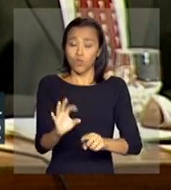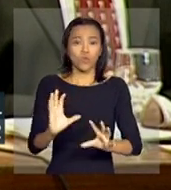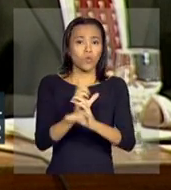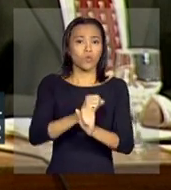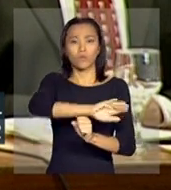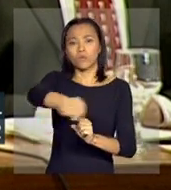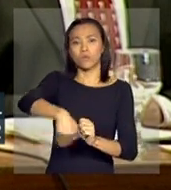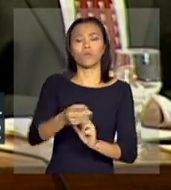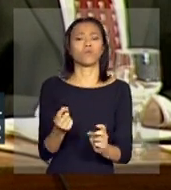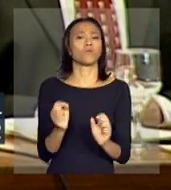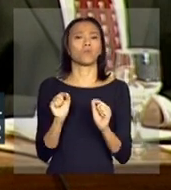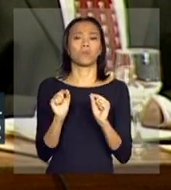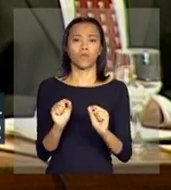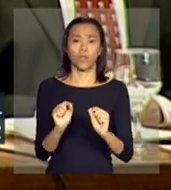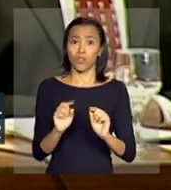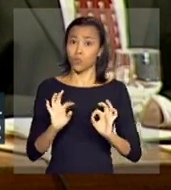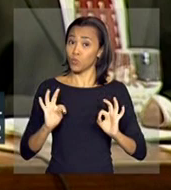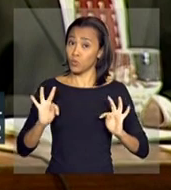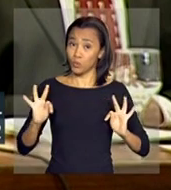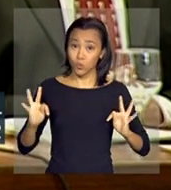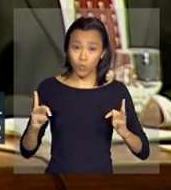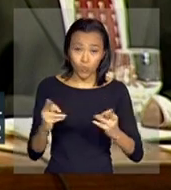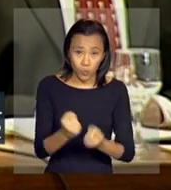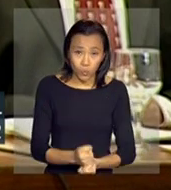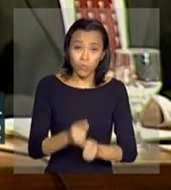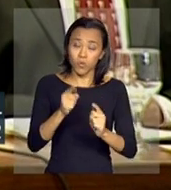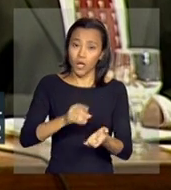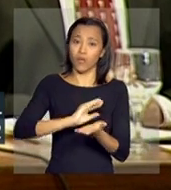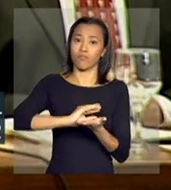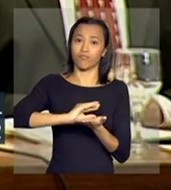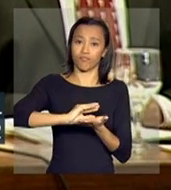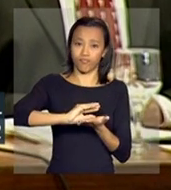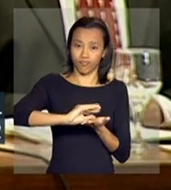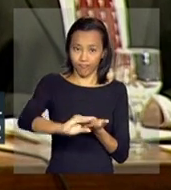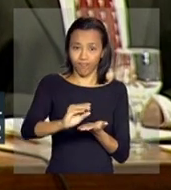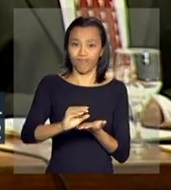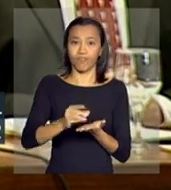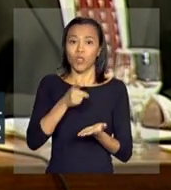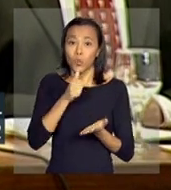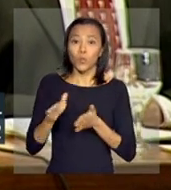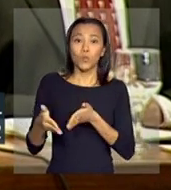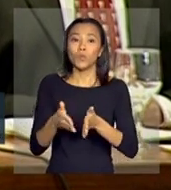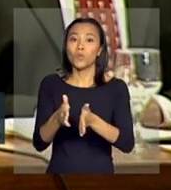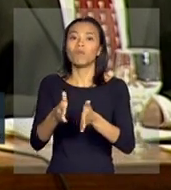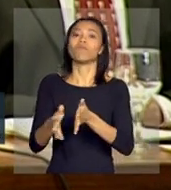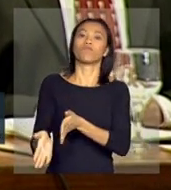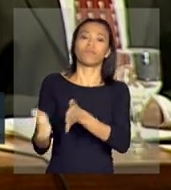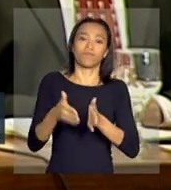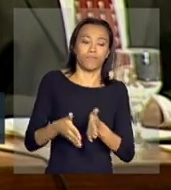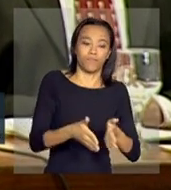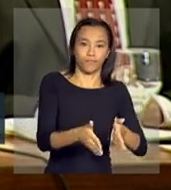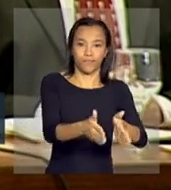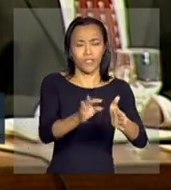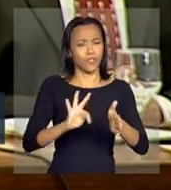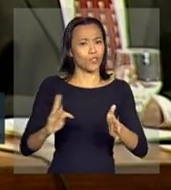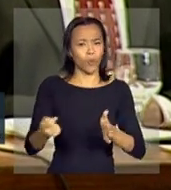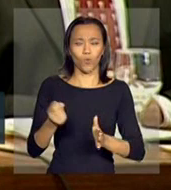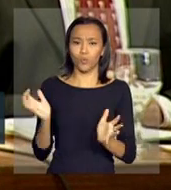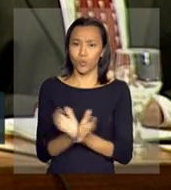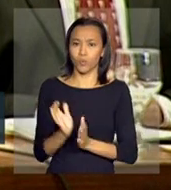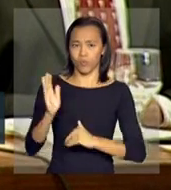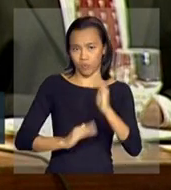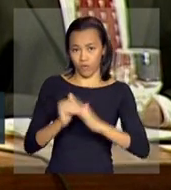totalizando, portanto, todo o empreendimento da obra da transposição. Portanto, hoje, o Ministério da Integração, toda a sua equipe que